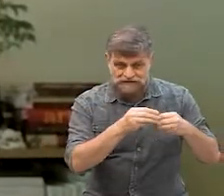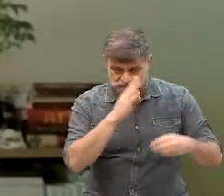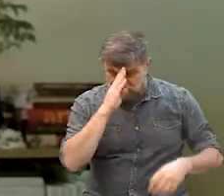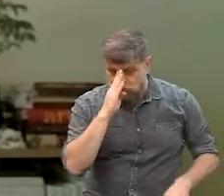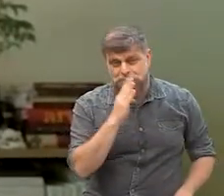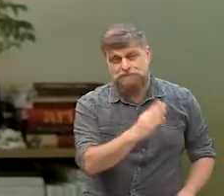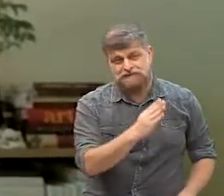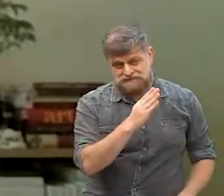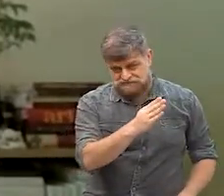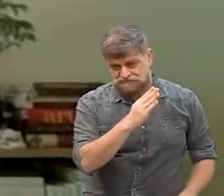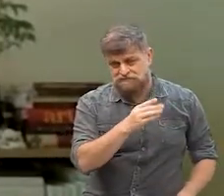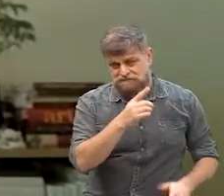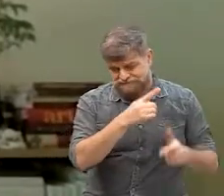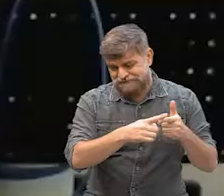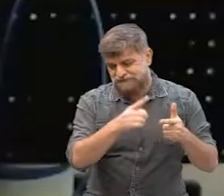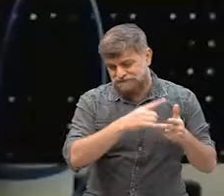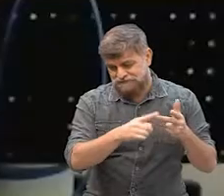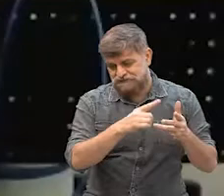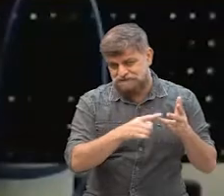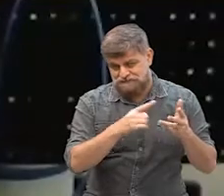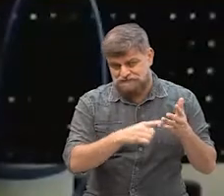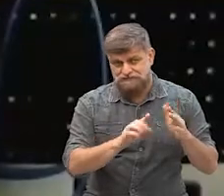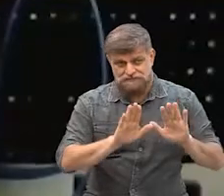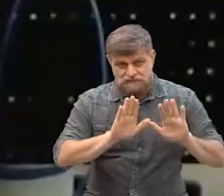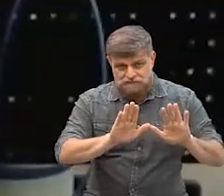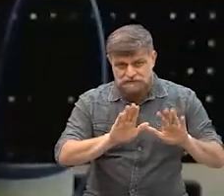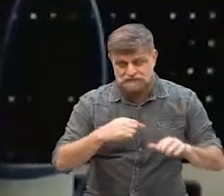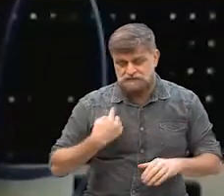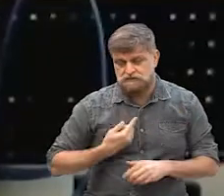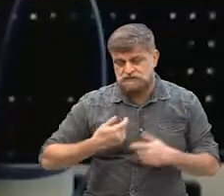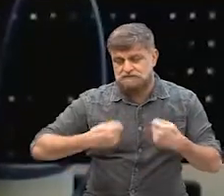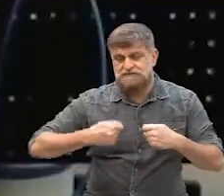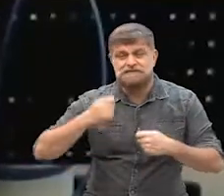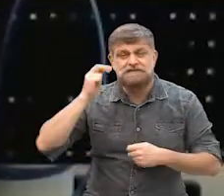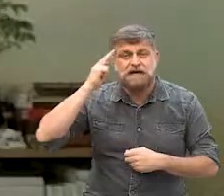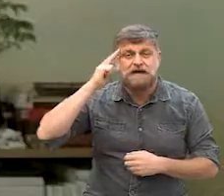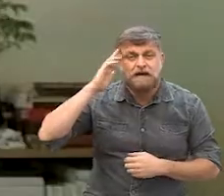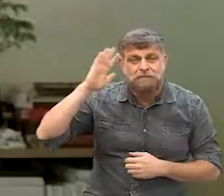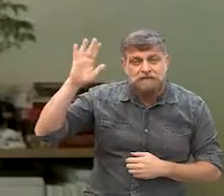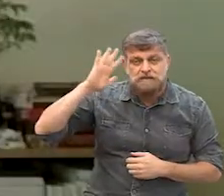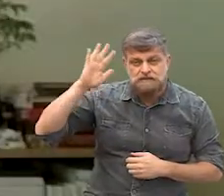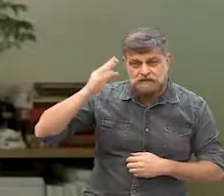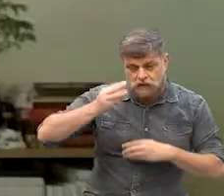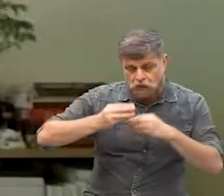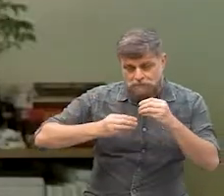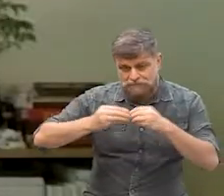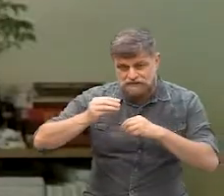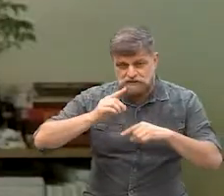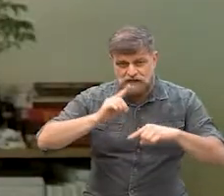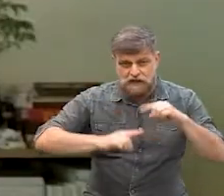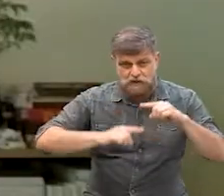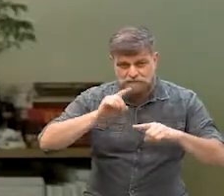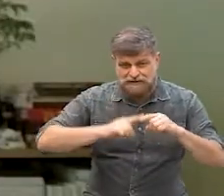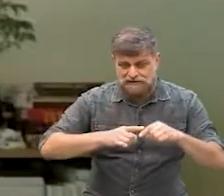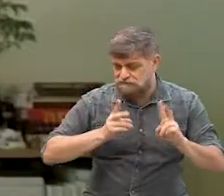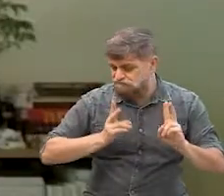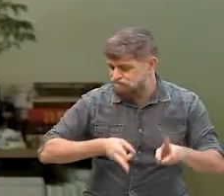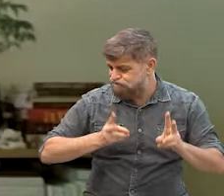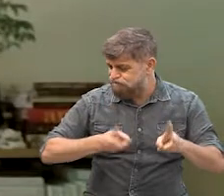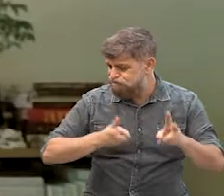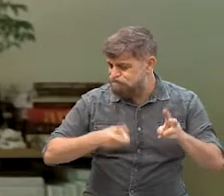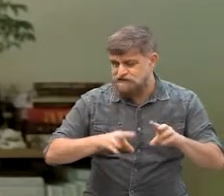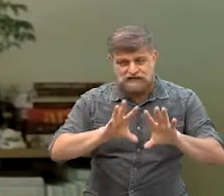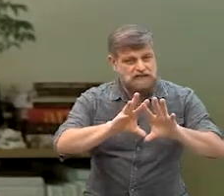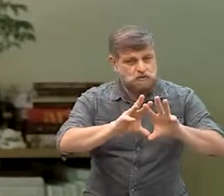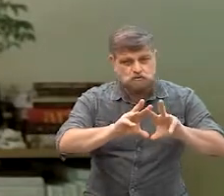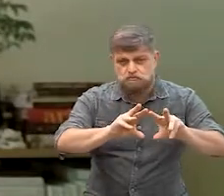entre todas as embalagens, tá? Ok. Mas a gente precisa imaginar que o plástico ele é um material persistente no ambiente, que ele não degrada,